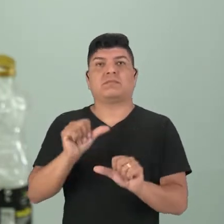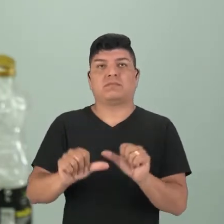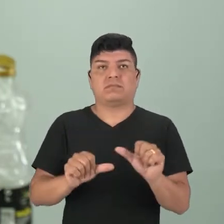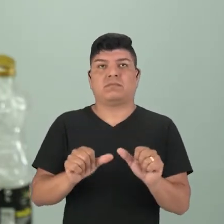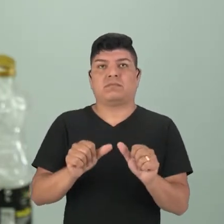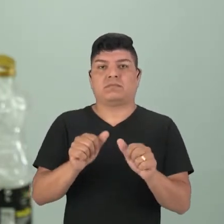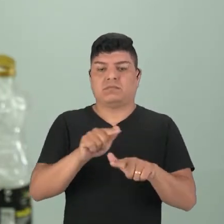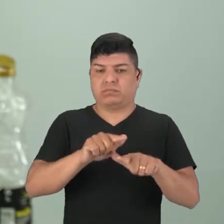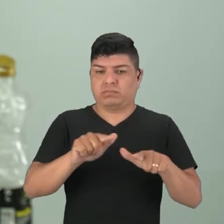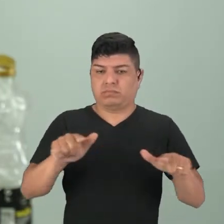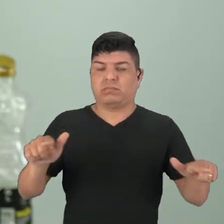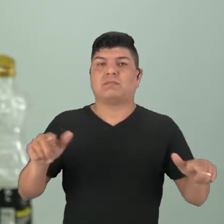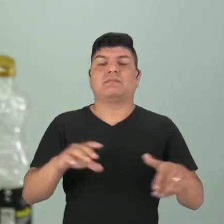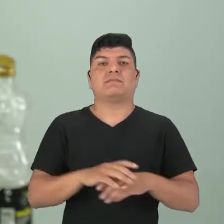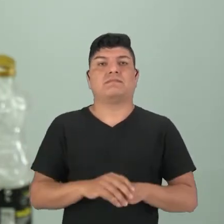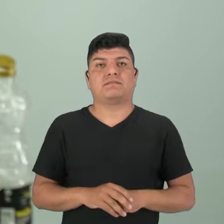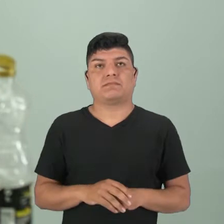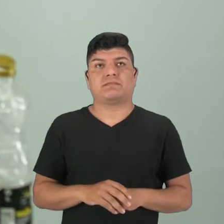por algumas